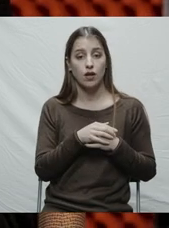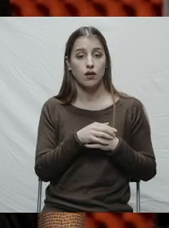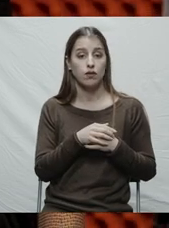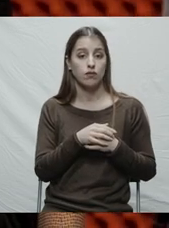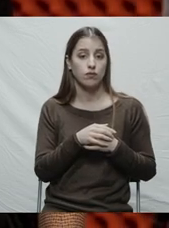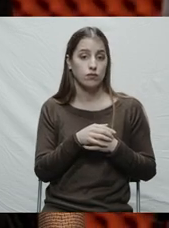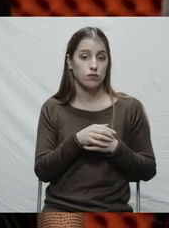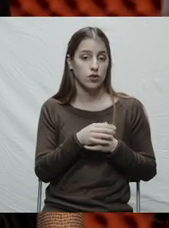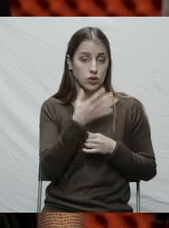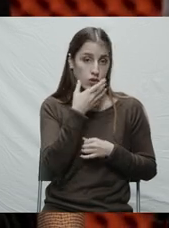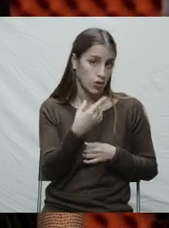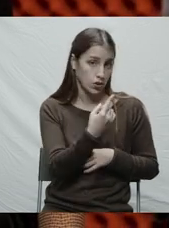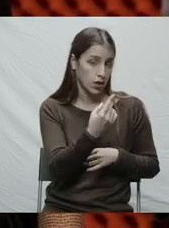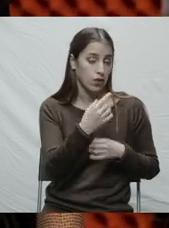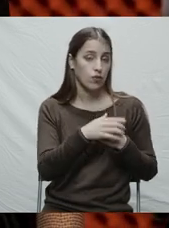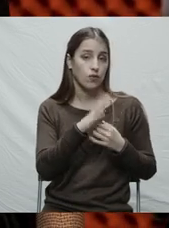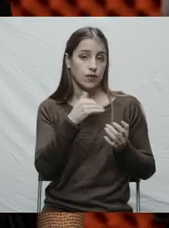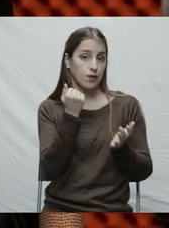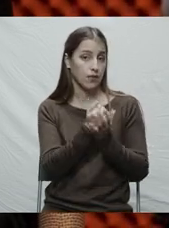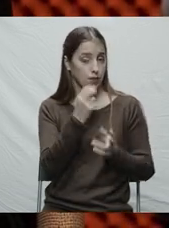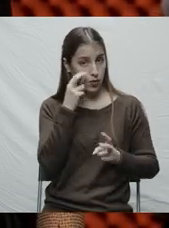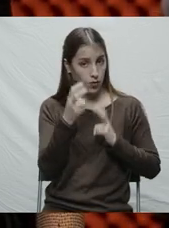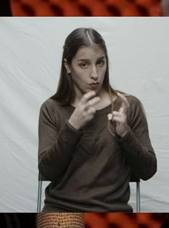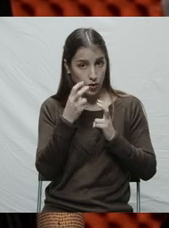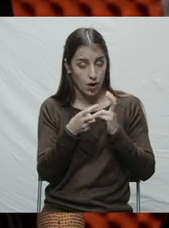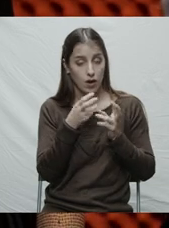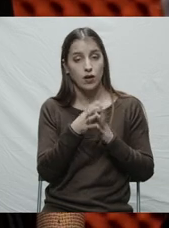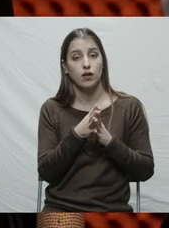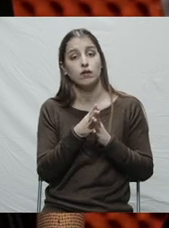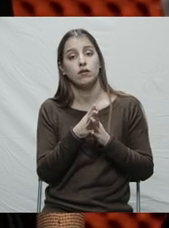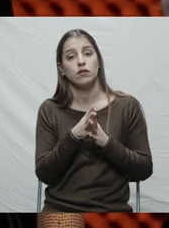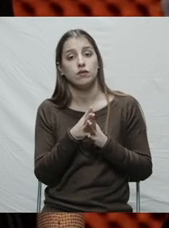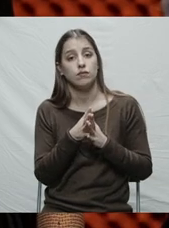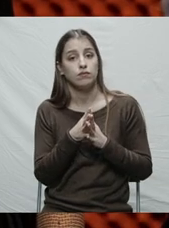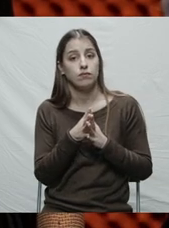pós-aulas, A trabalhar. sempre a pesquisar e a trabalhar